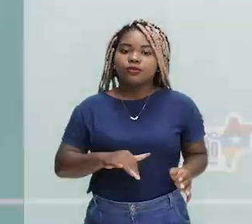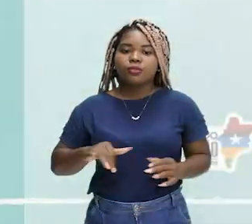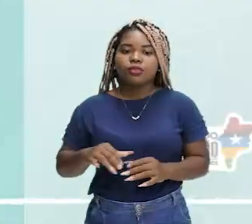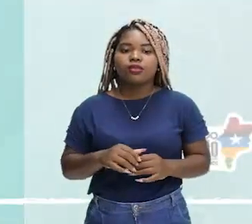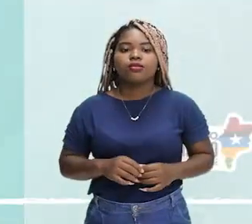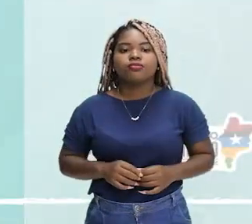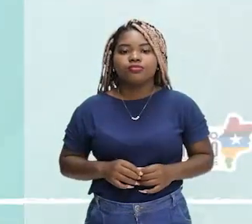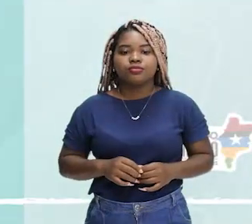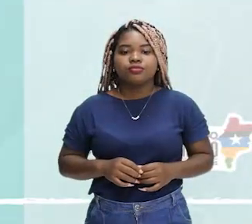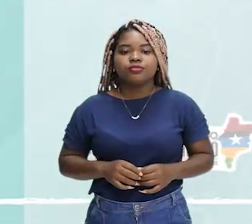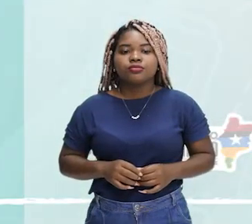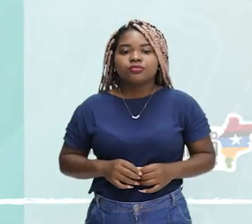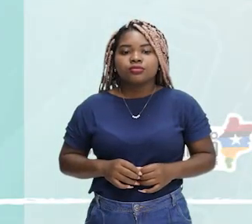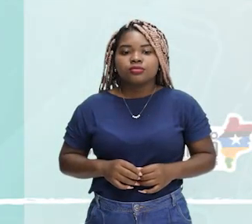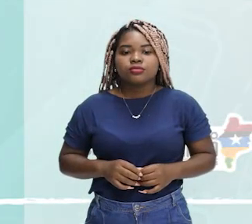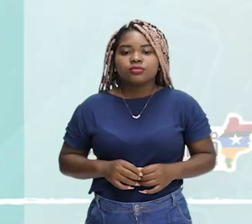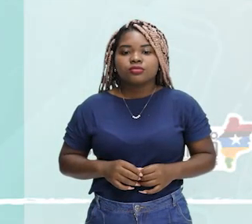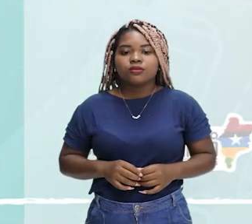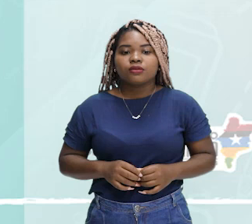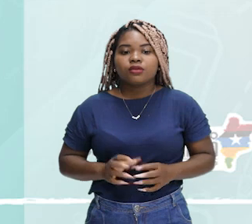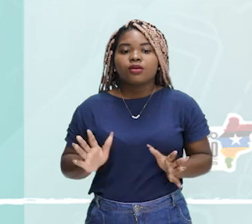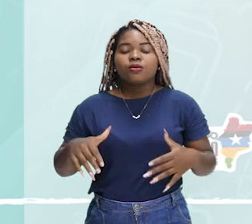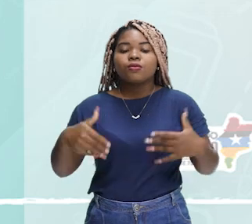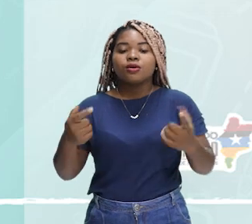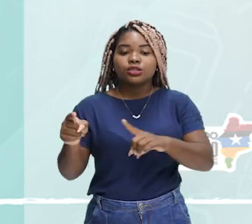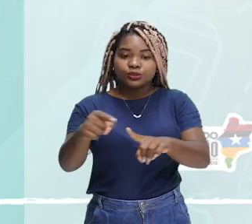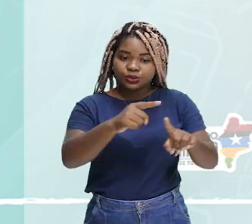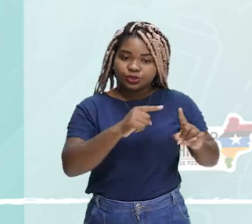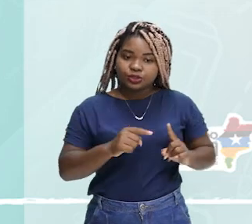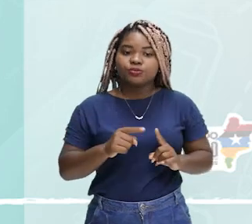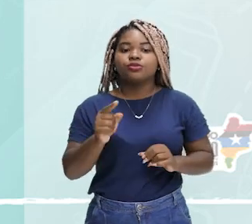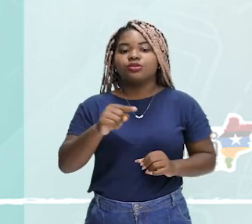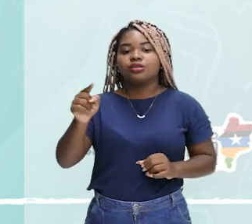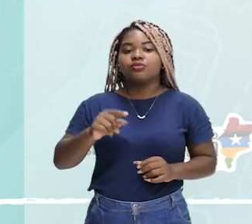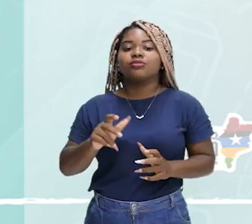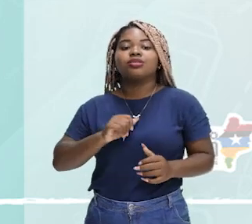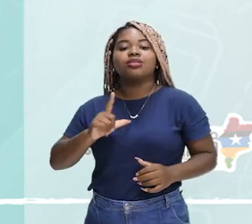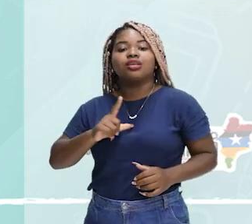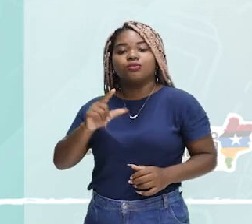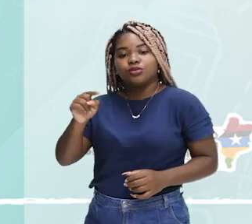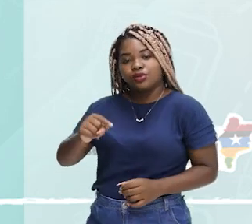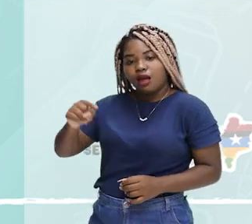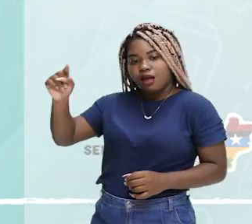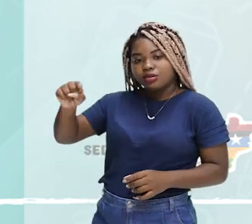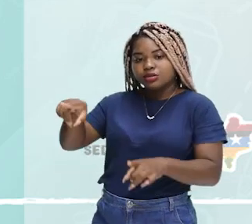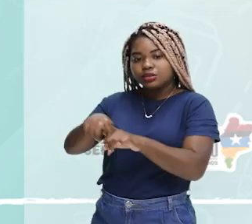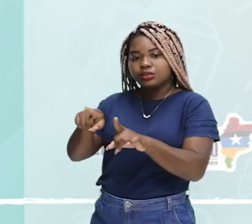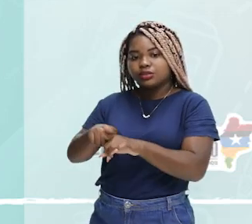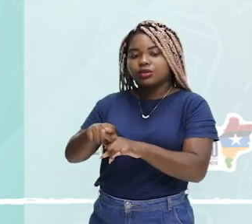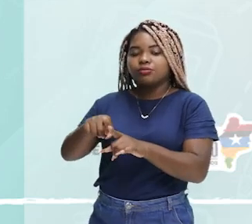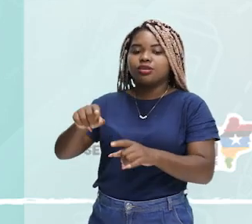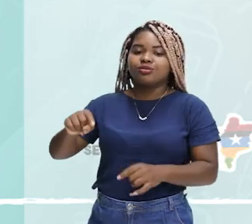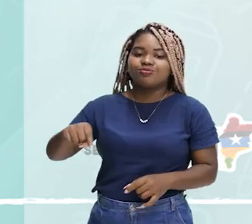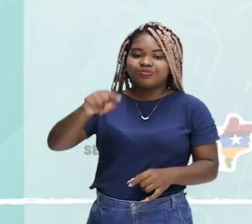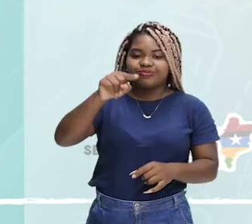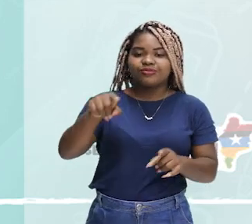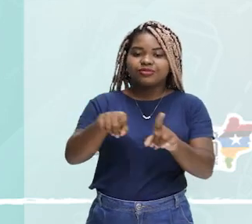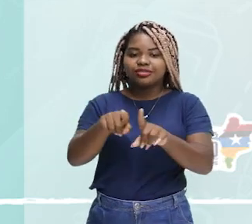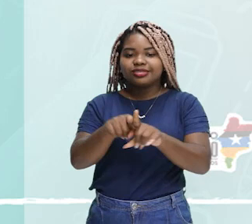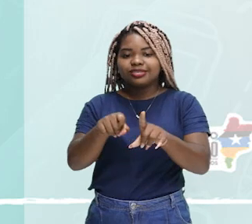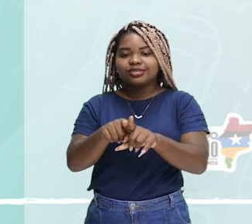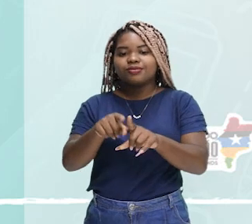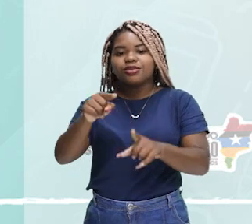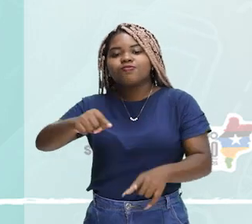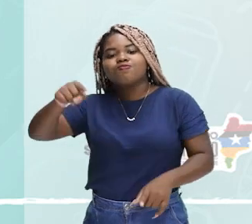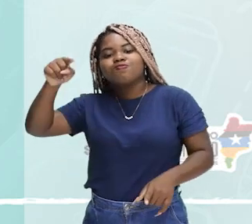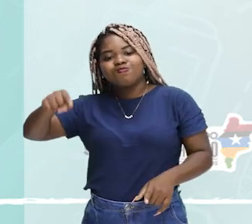Confira quais são os acentos utilizados na língua portuguesa. Nós temos aí o acento agudo, o acento grave, o acento circunflexo e o